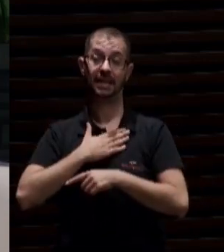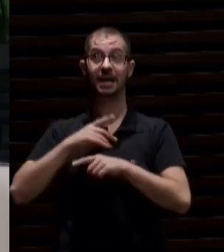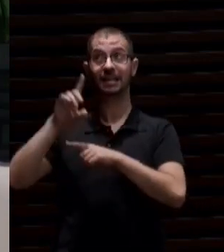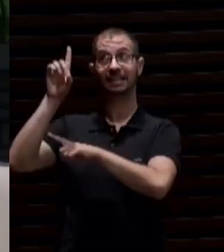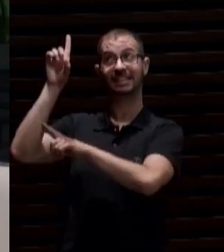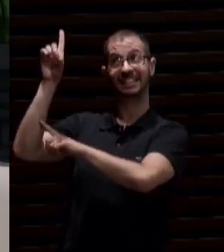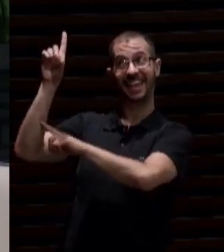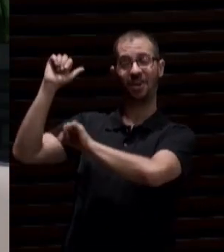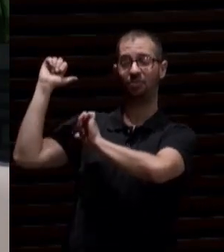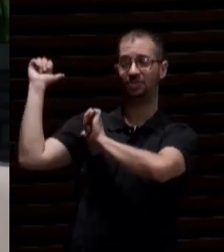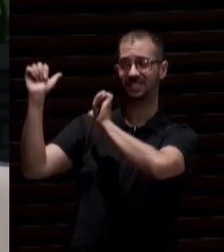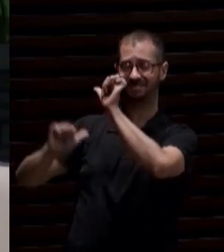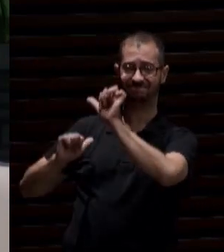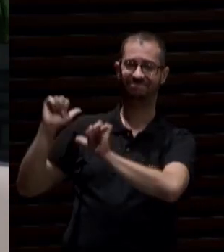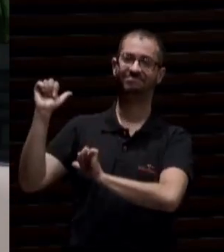o transformou em bem.